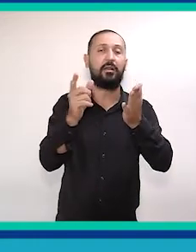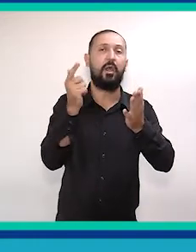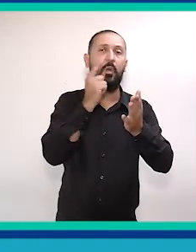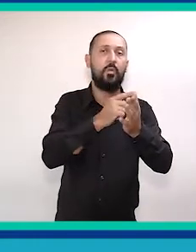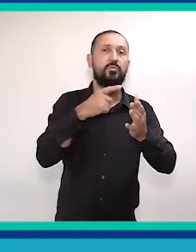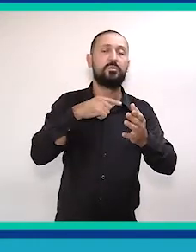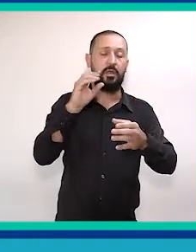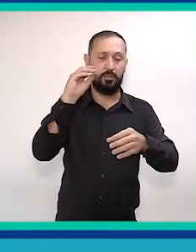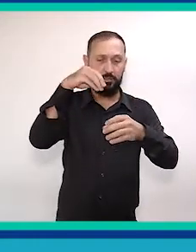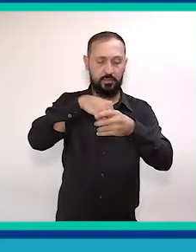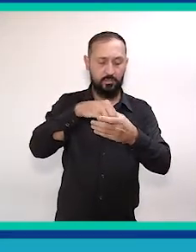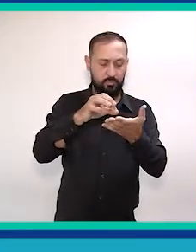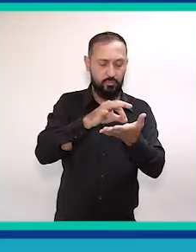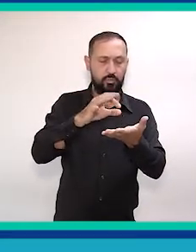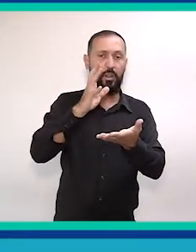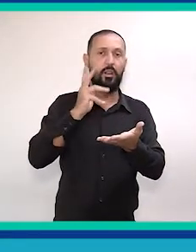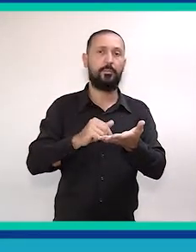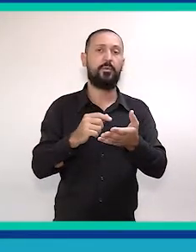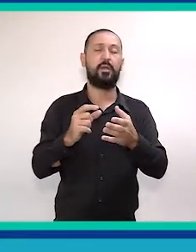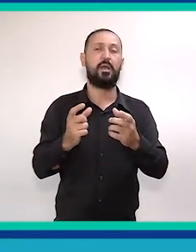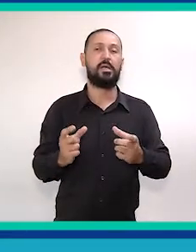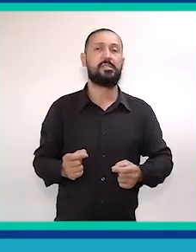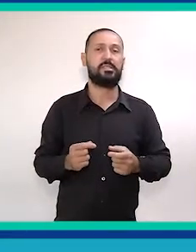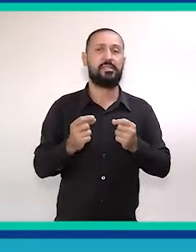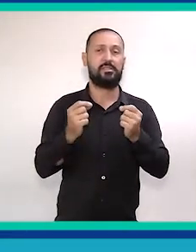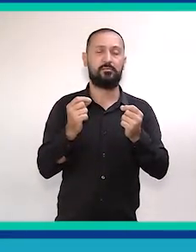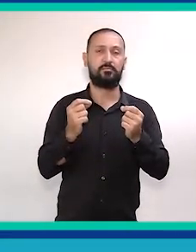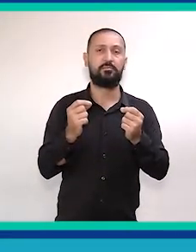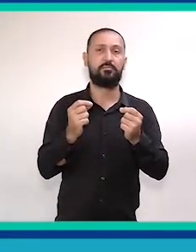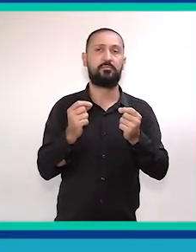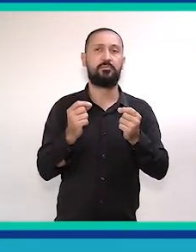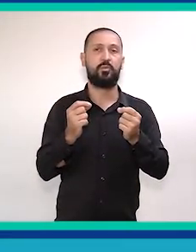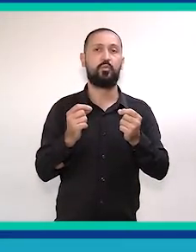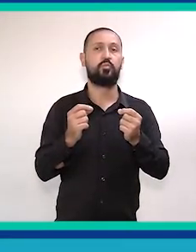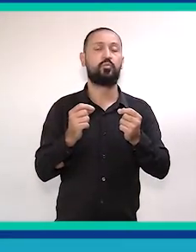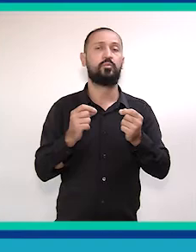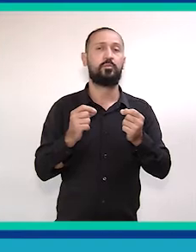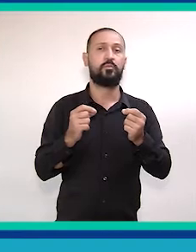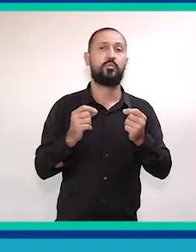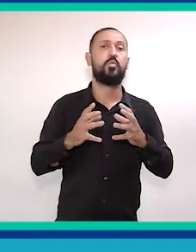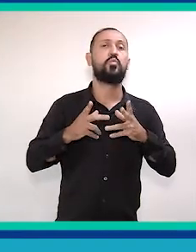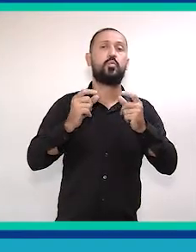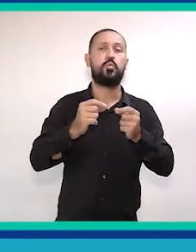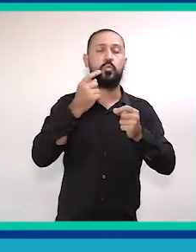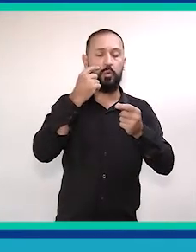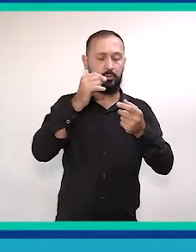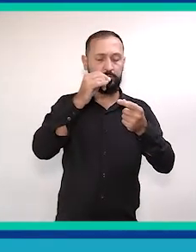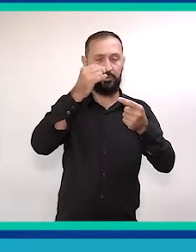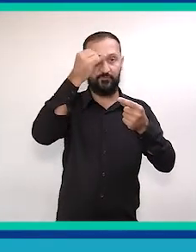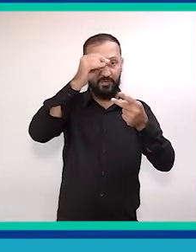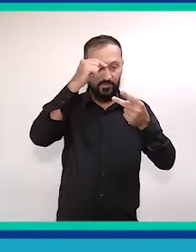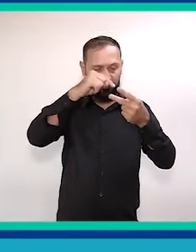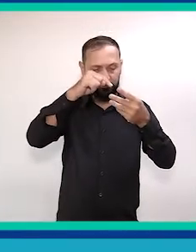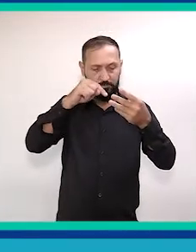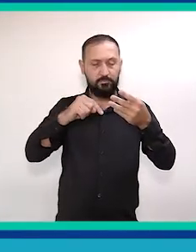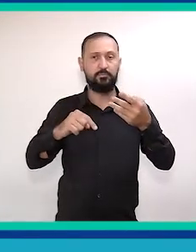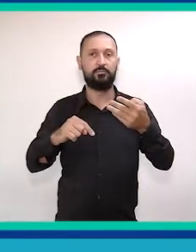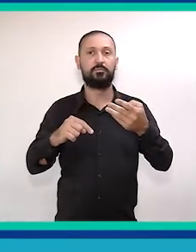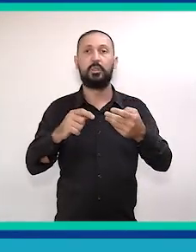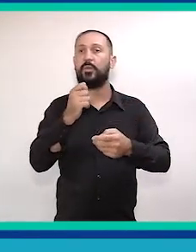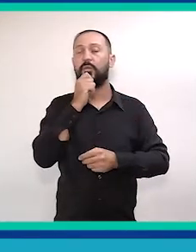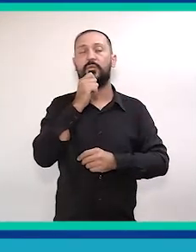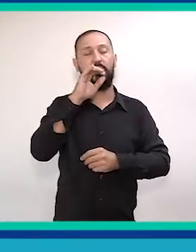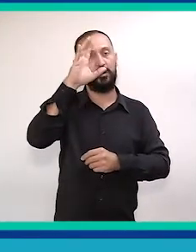milagrosa. Ela consegue, in vitro, acabar com todas esses